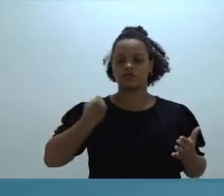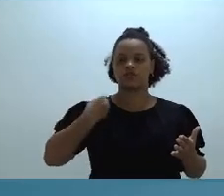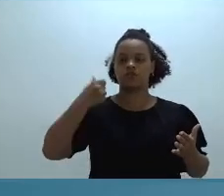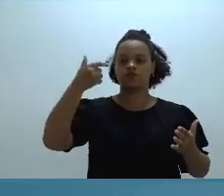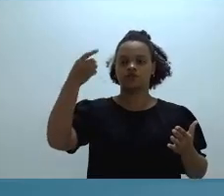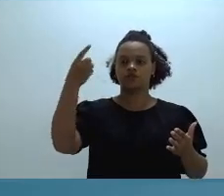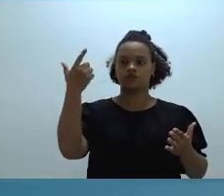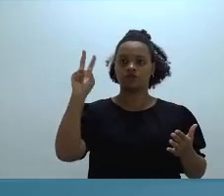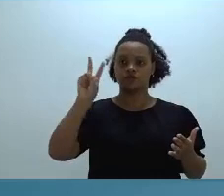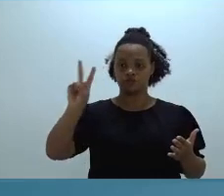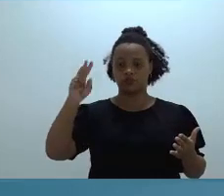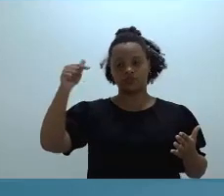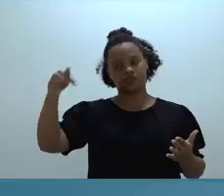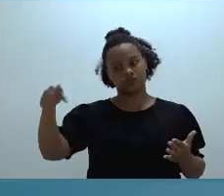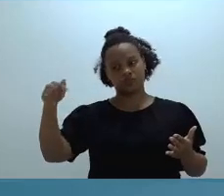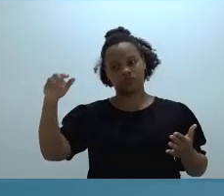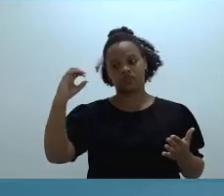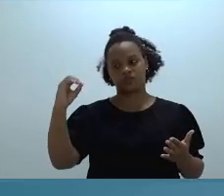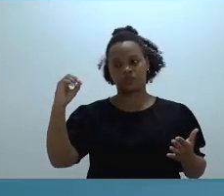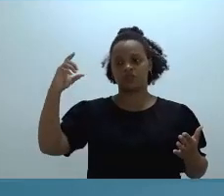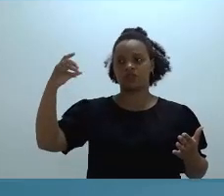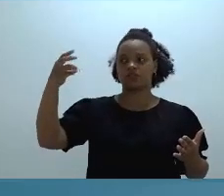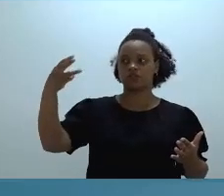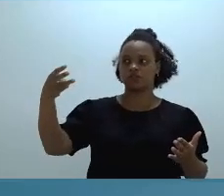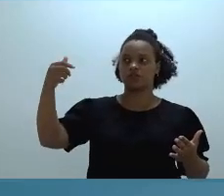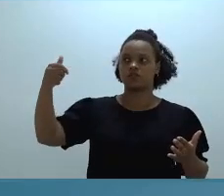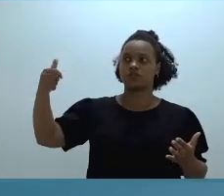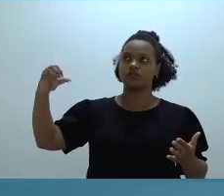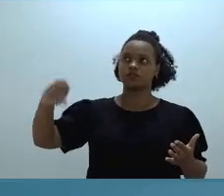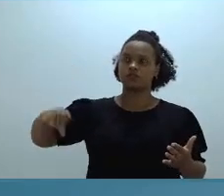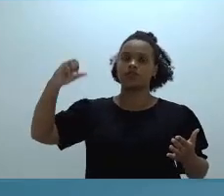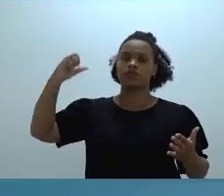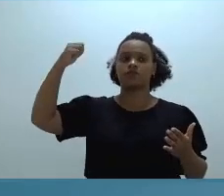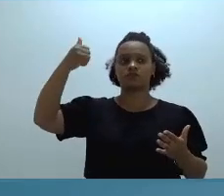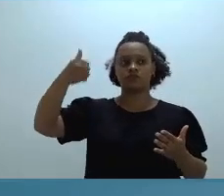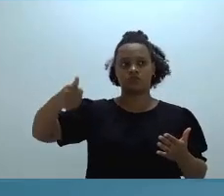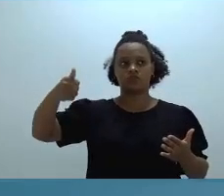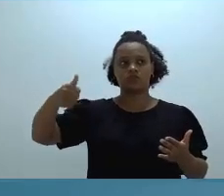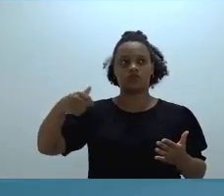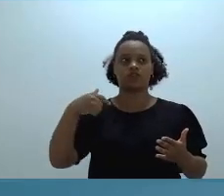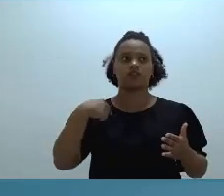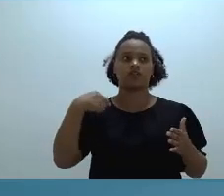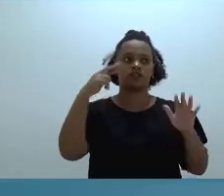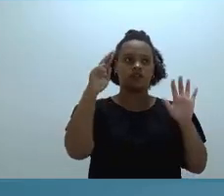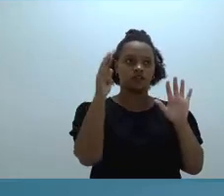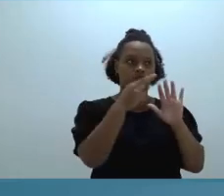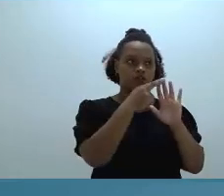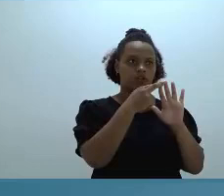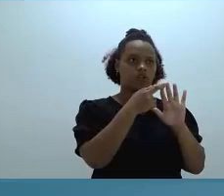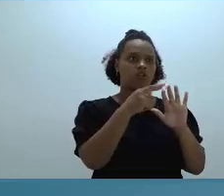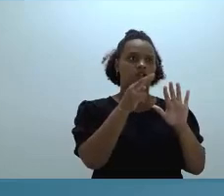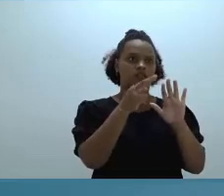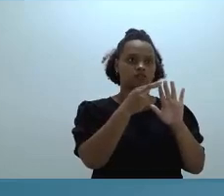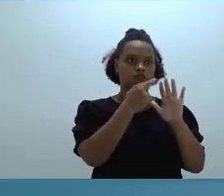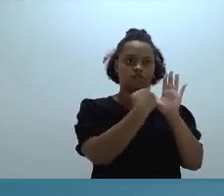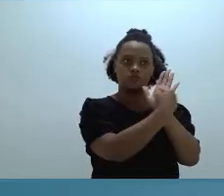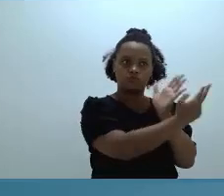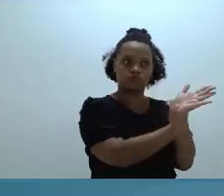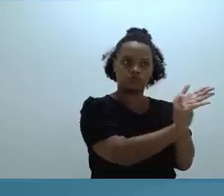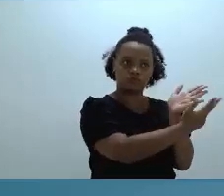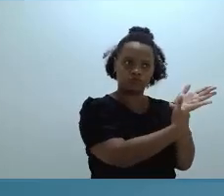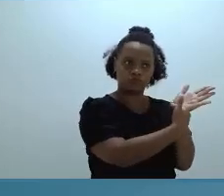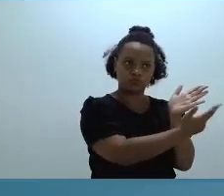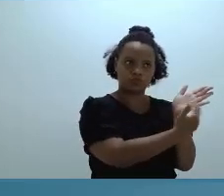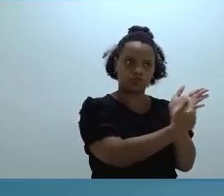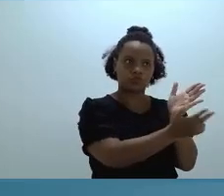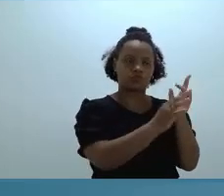Coube minha relatoria por redistribuição em razão da lotação do relator originário,